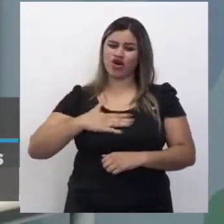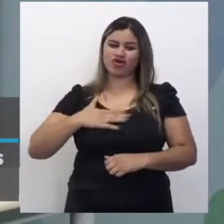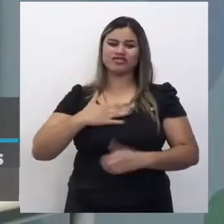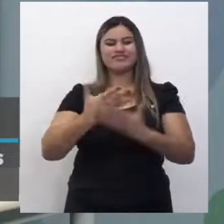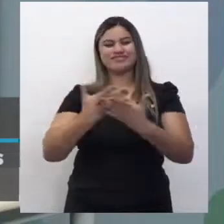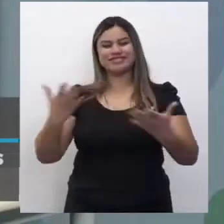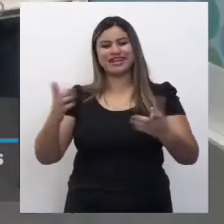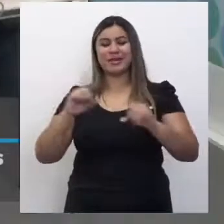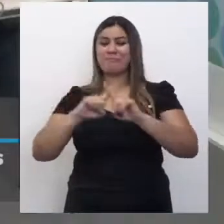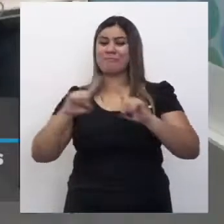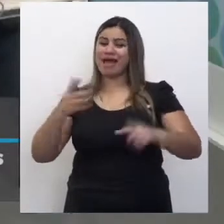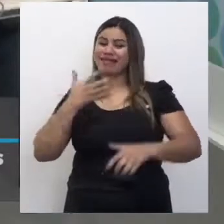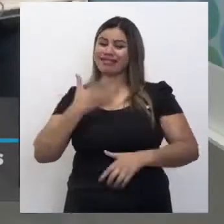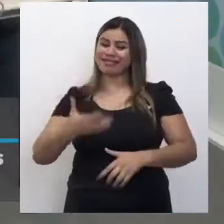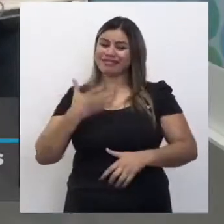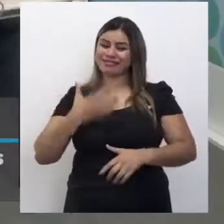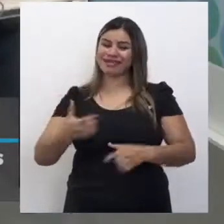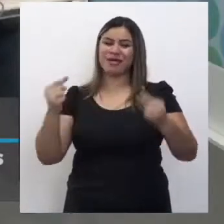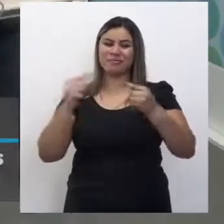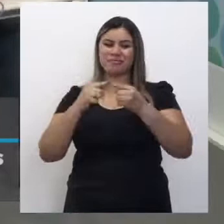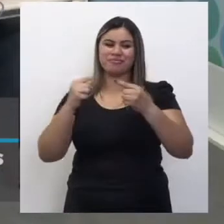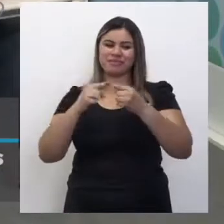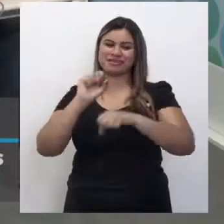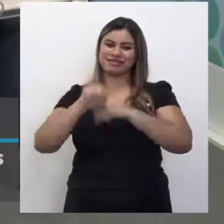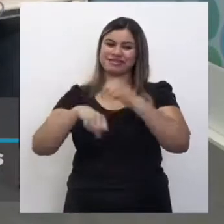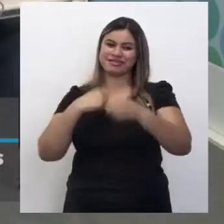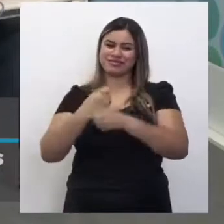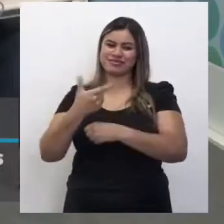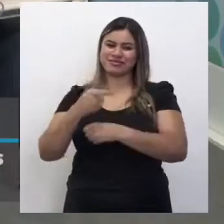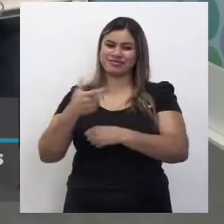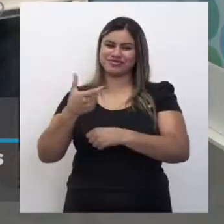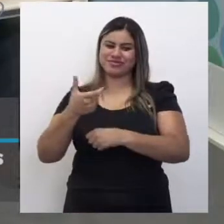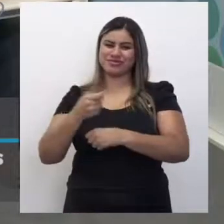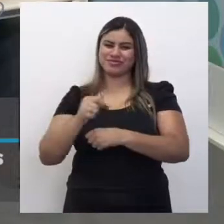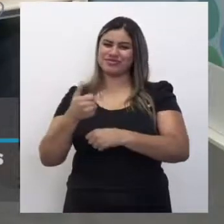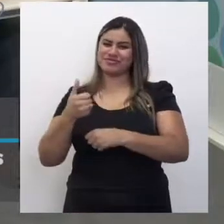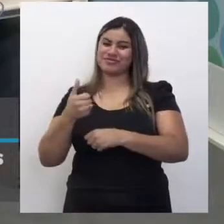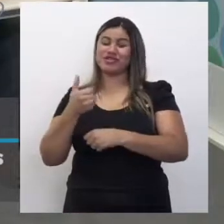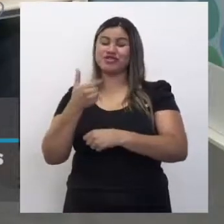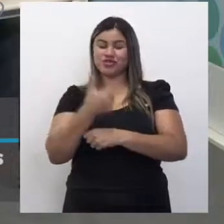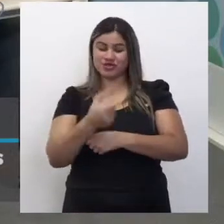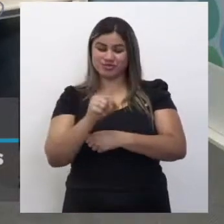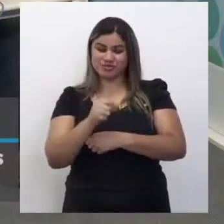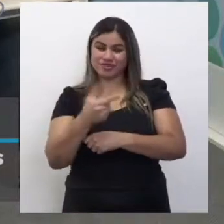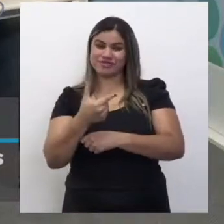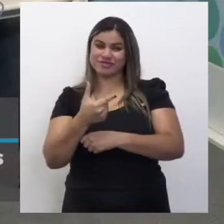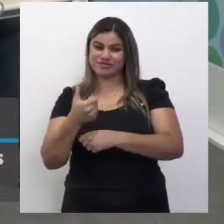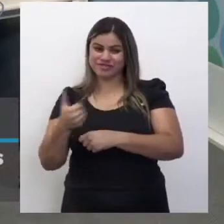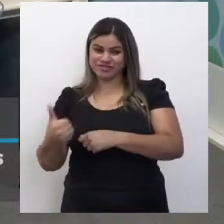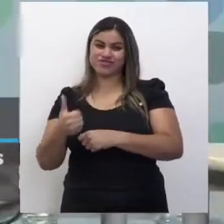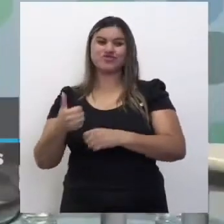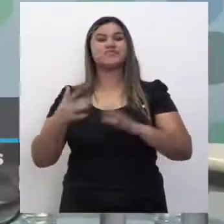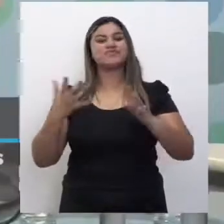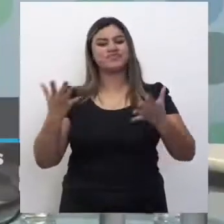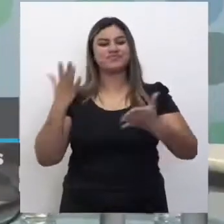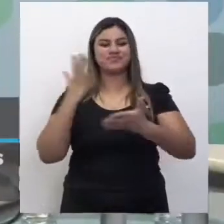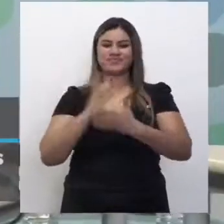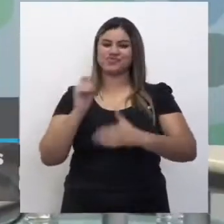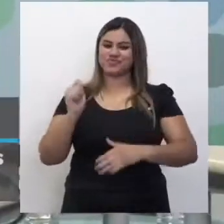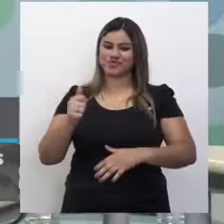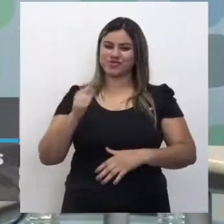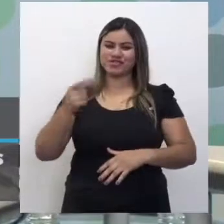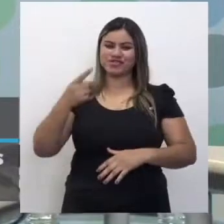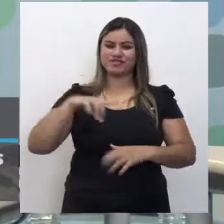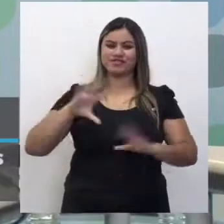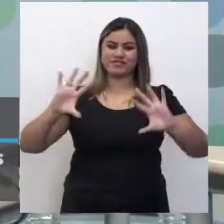vem. Já vai ter uma atividade aqui que eu acho que eu vou deixar para o ano que vem. Mas daqui a pouco, né, já está acabando a aula, já a gente vai para as nossas